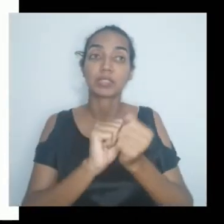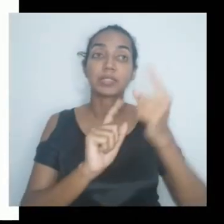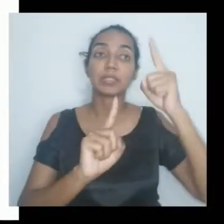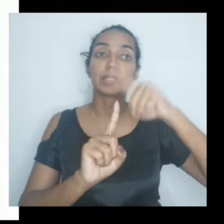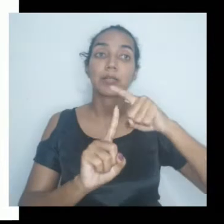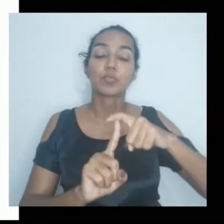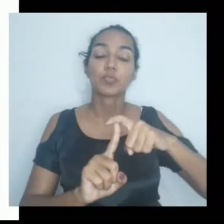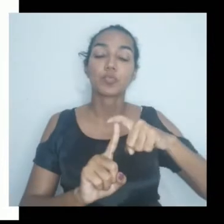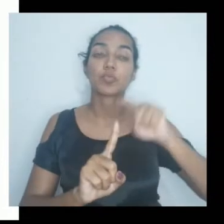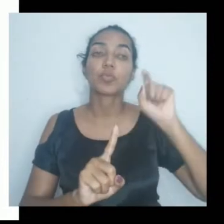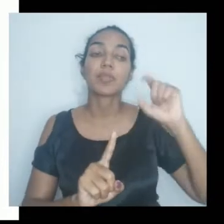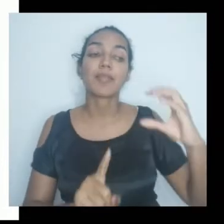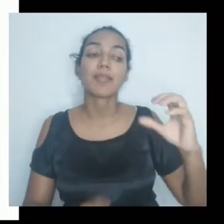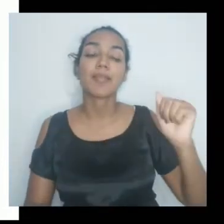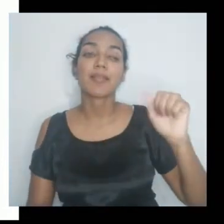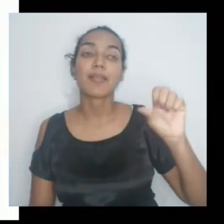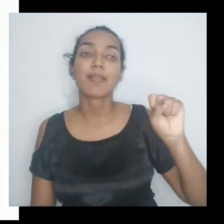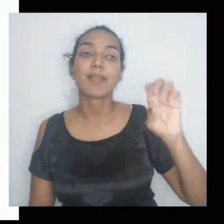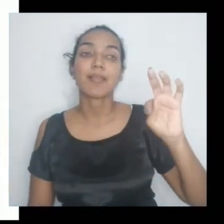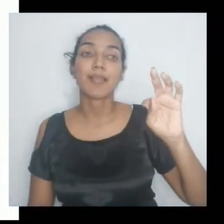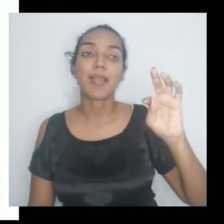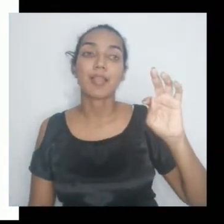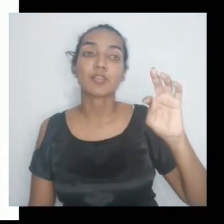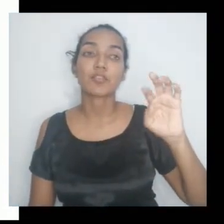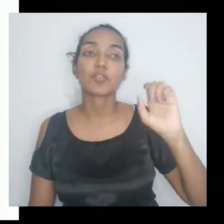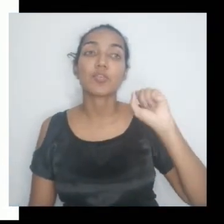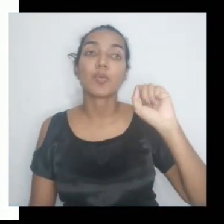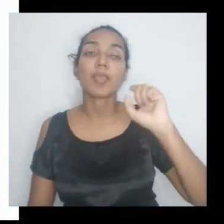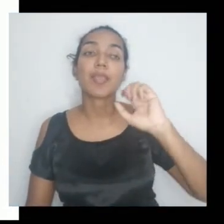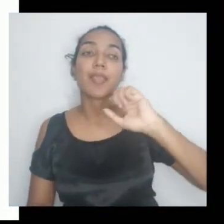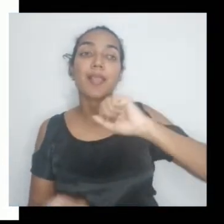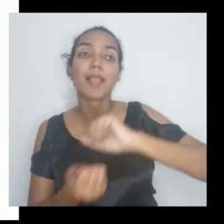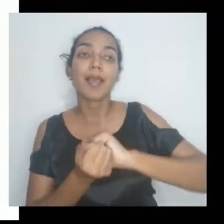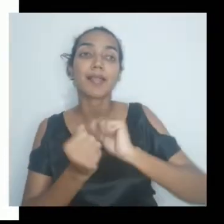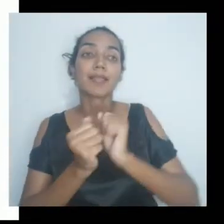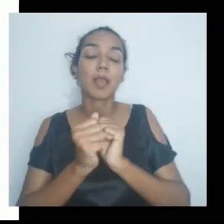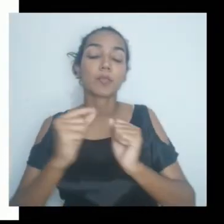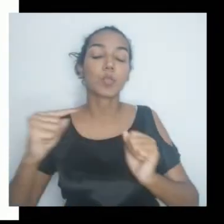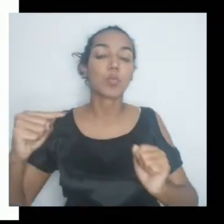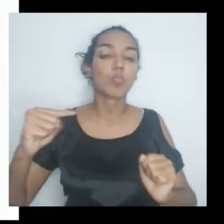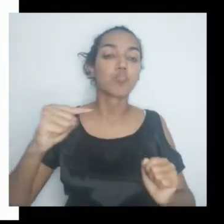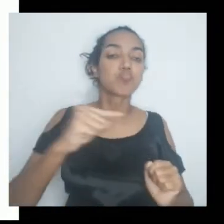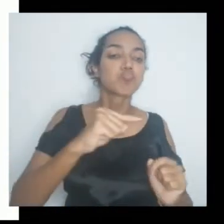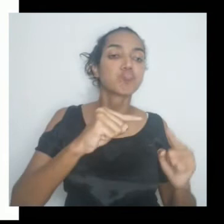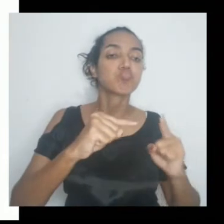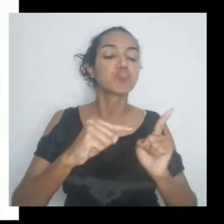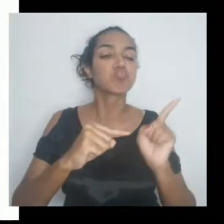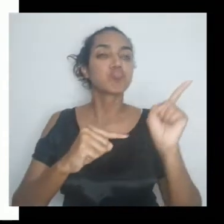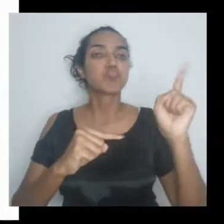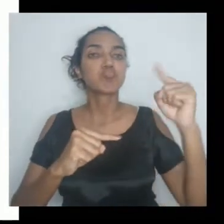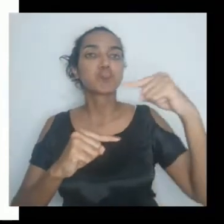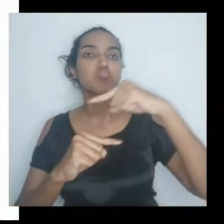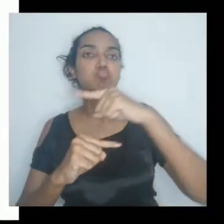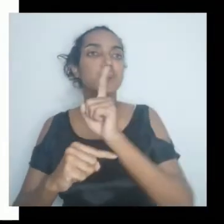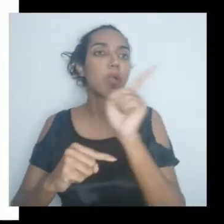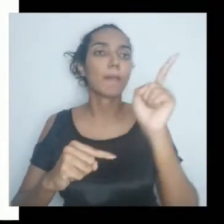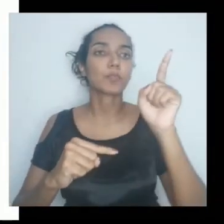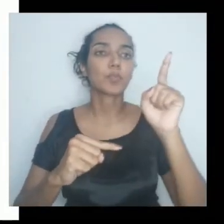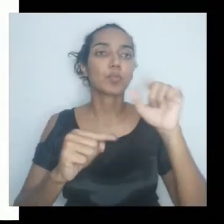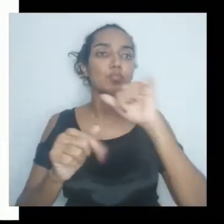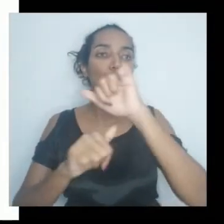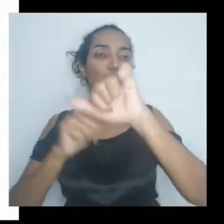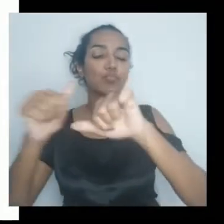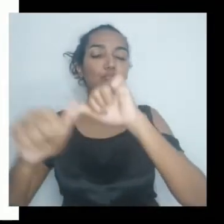só adaptam o apontador para o tipo que o objeto está efetivamente apontando. Então,